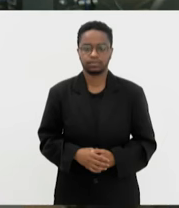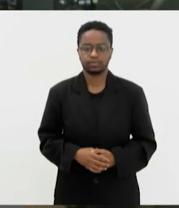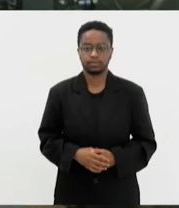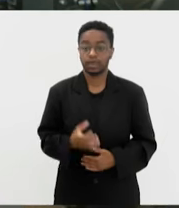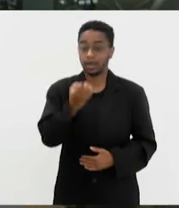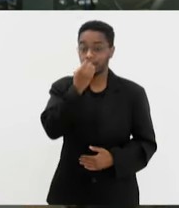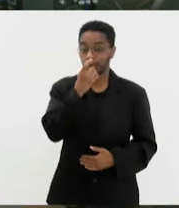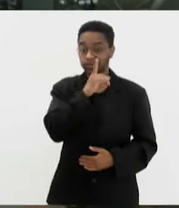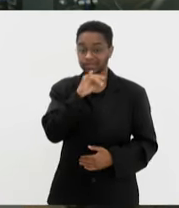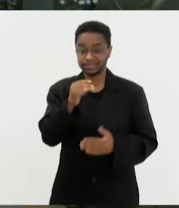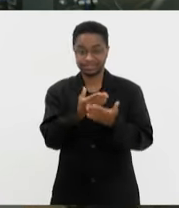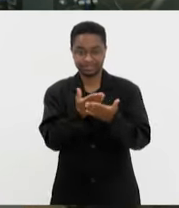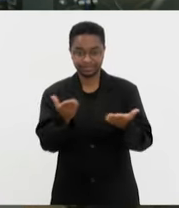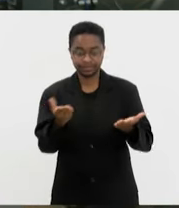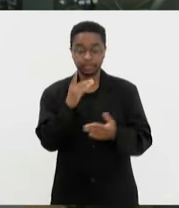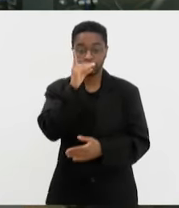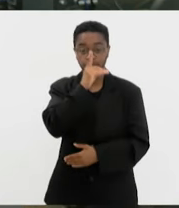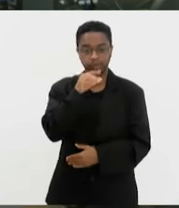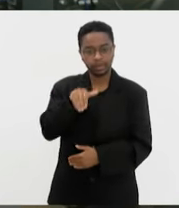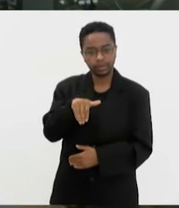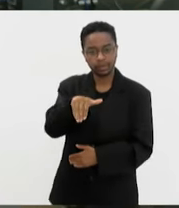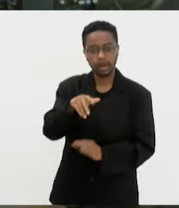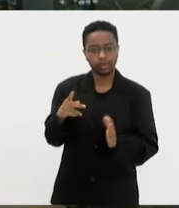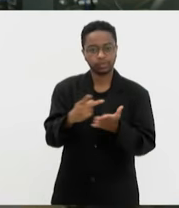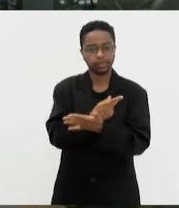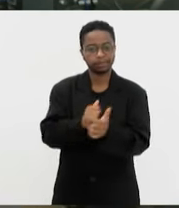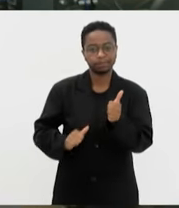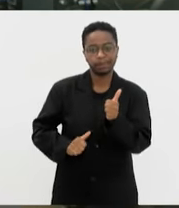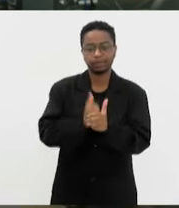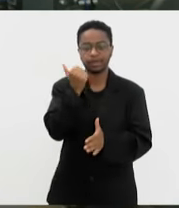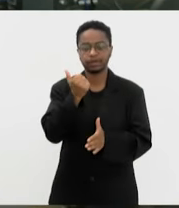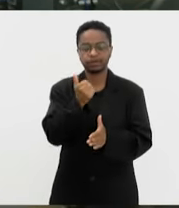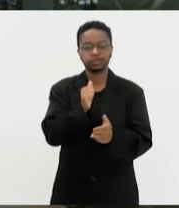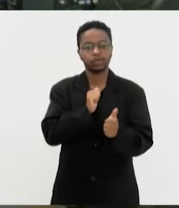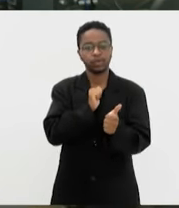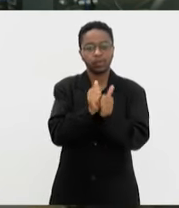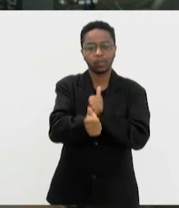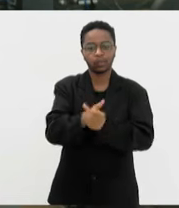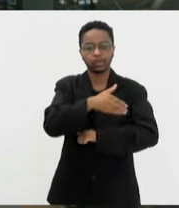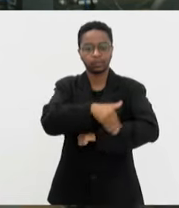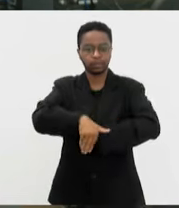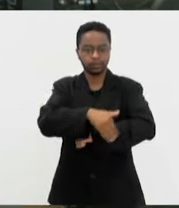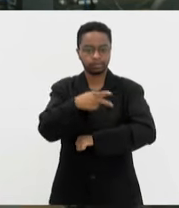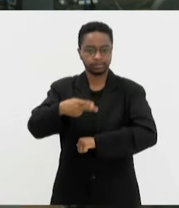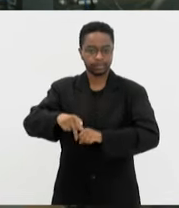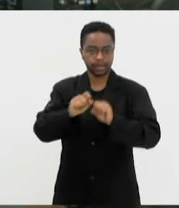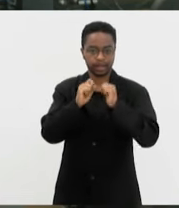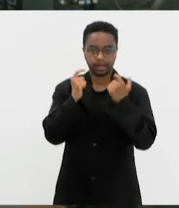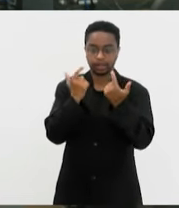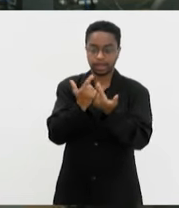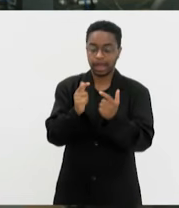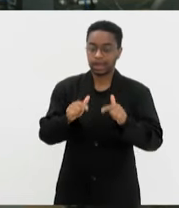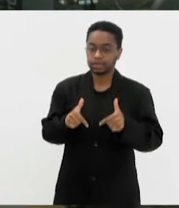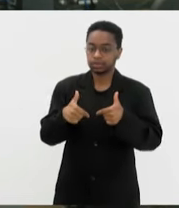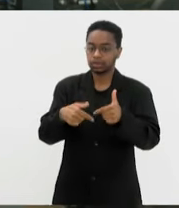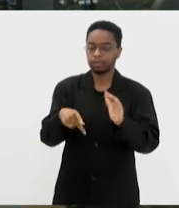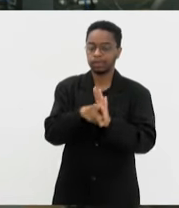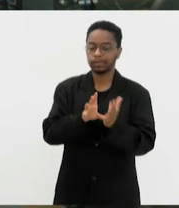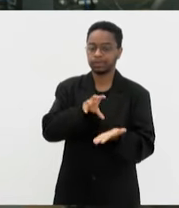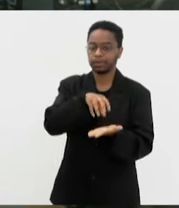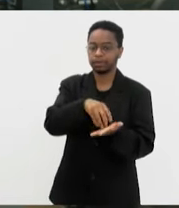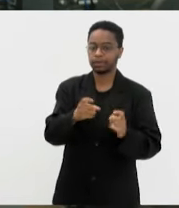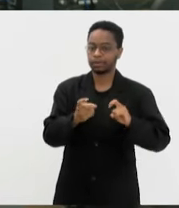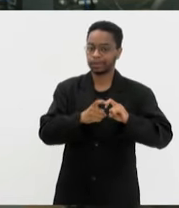Bom dia! No domingo será realizada a primeira corrida de rua da Alerj. A iniciativa do Departamento Médico da Assembleia